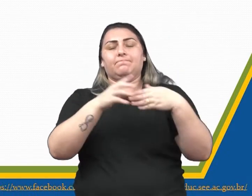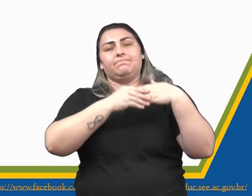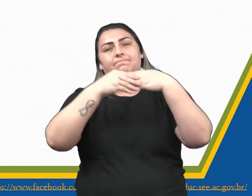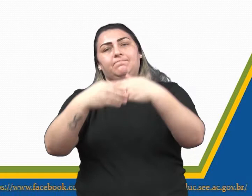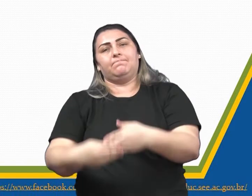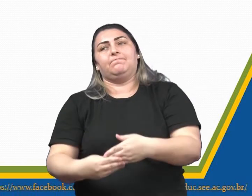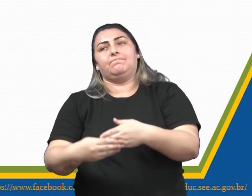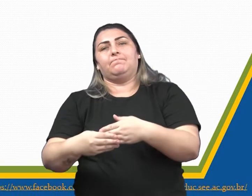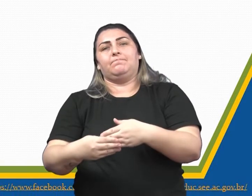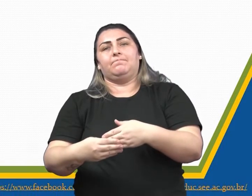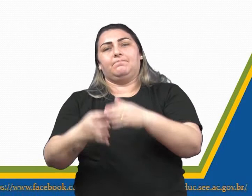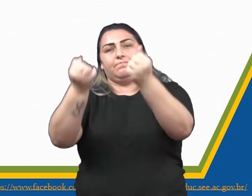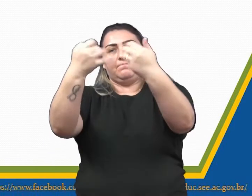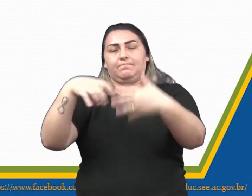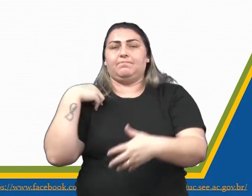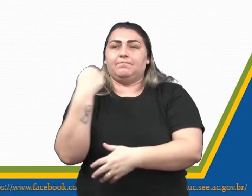nós.